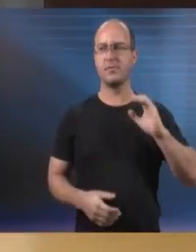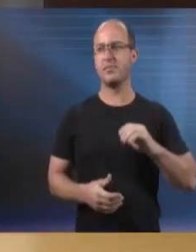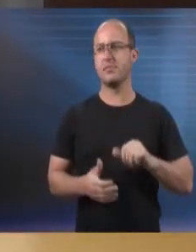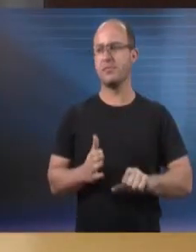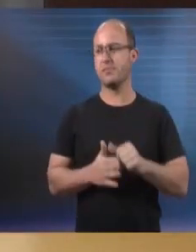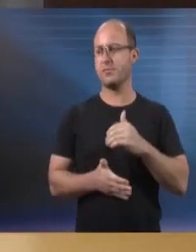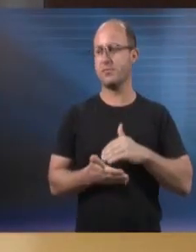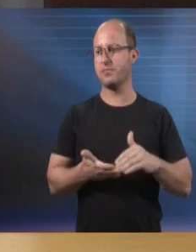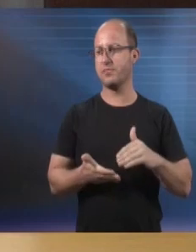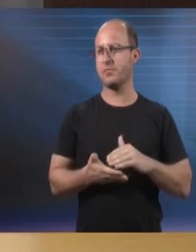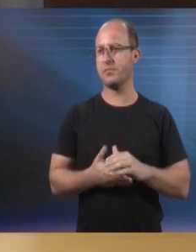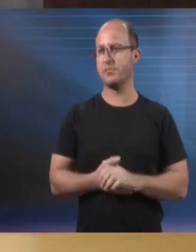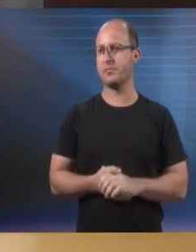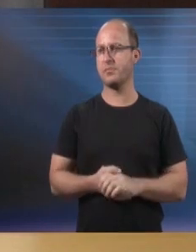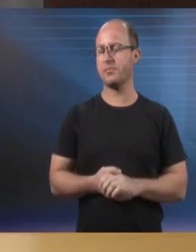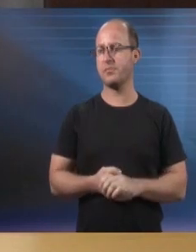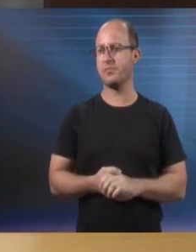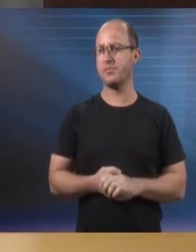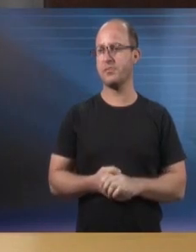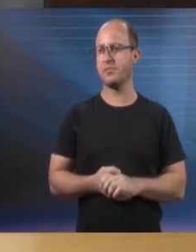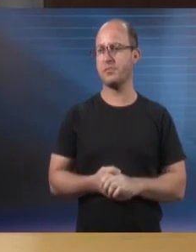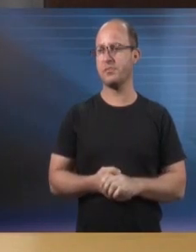secretaria.